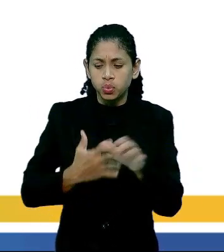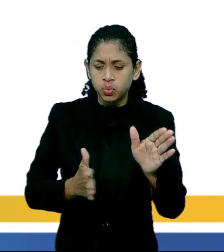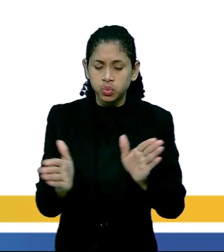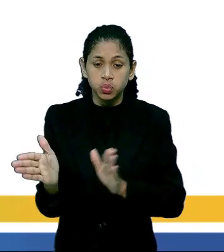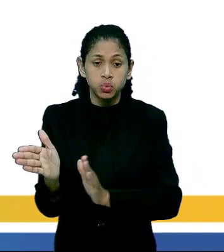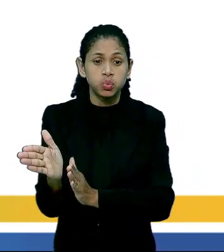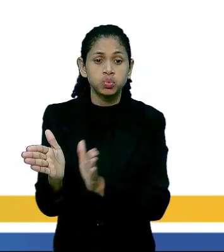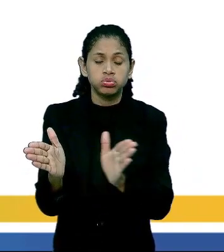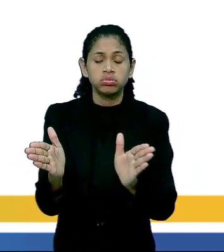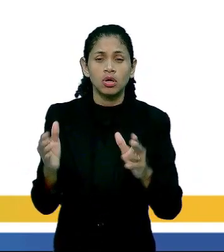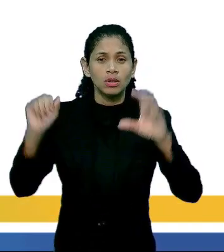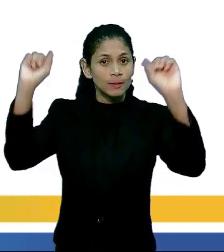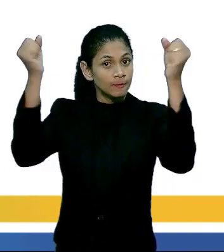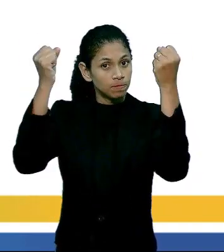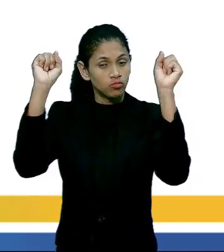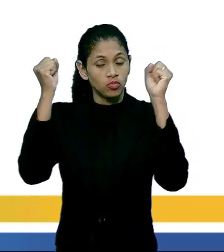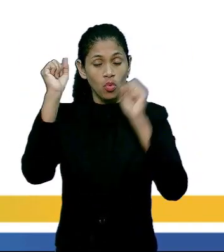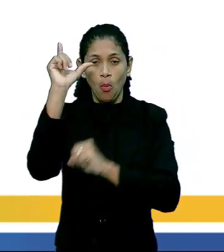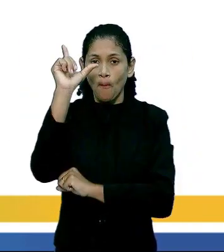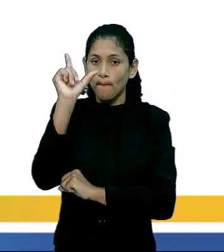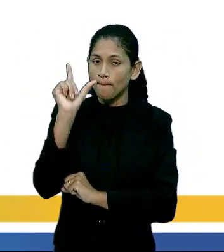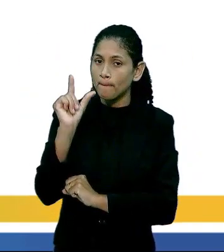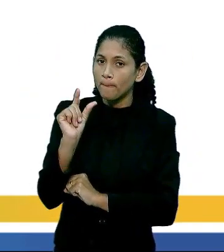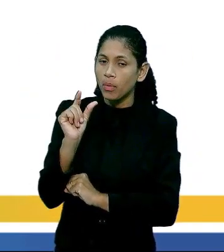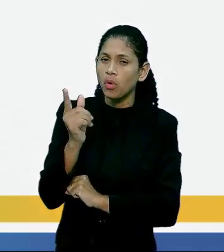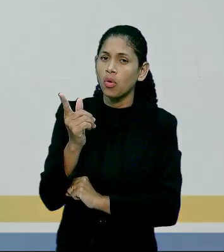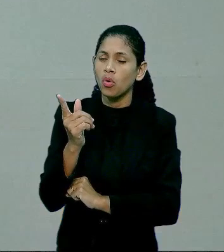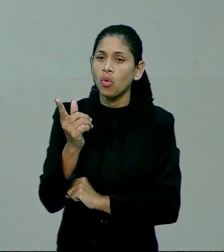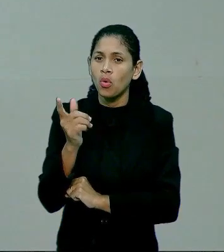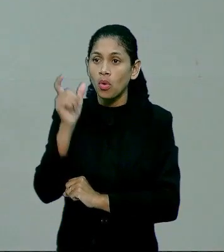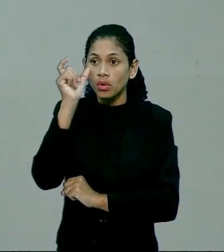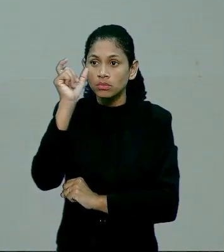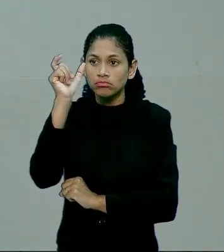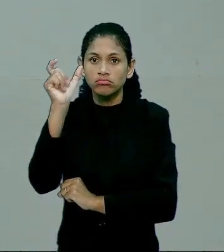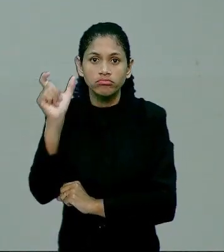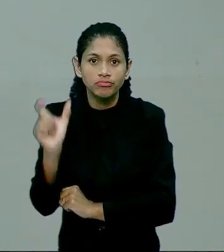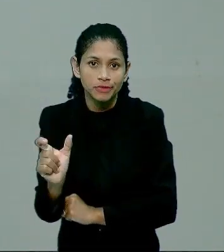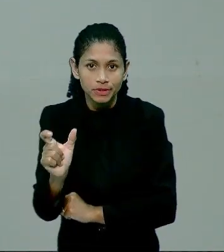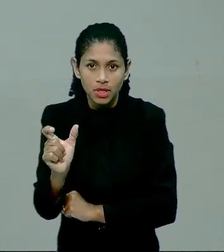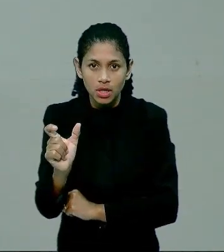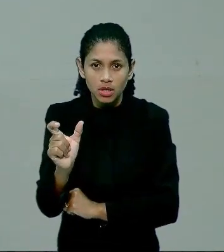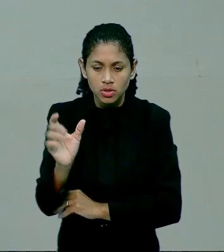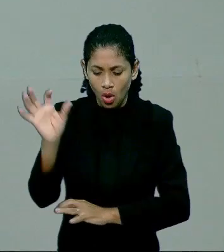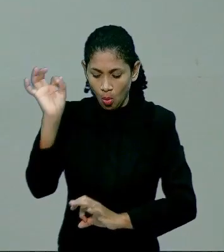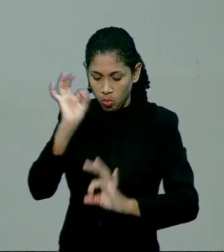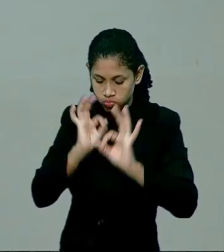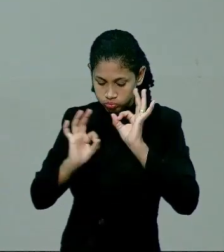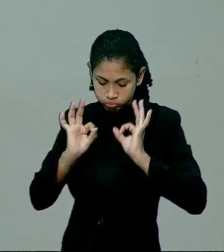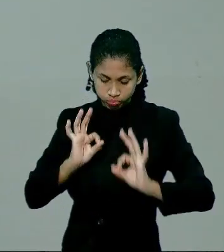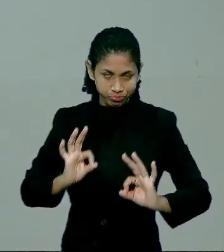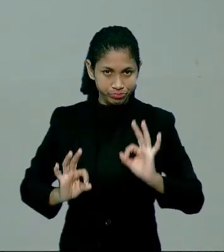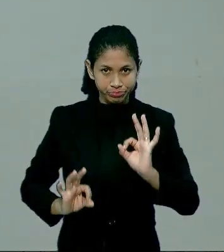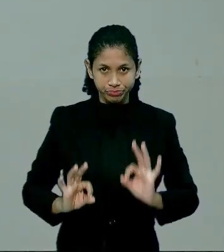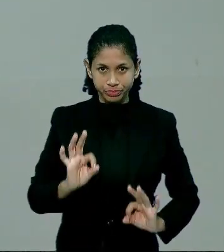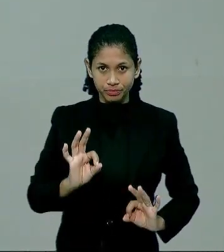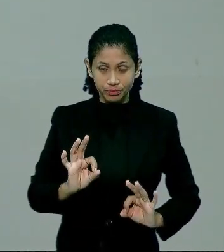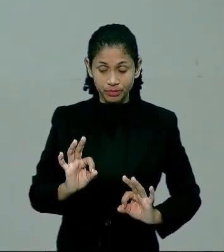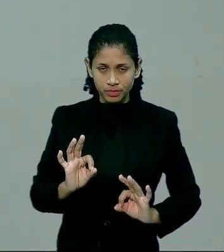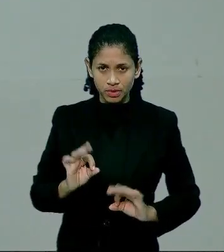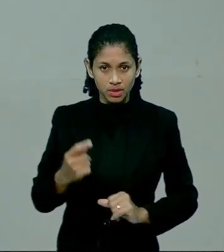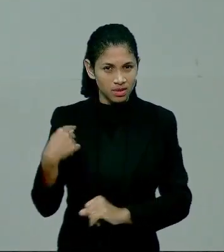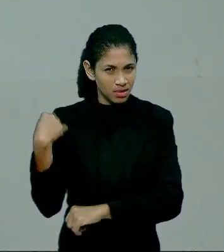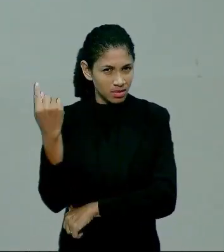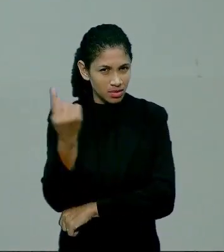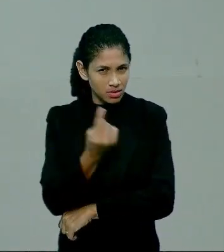árdua rotina de exercícios com pouco interesse no aperfeiçoamento estético. A gente treina, às vezes, é para ser saúde? É para ser saúde,